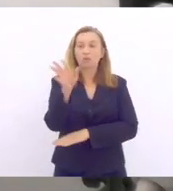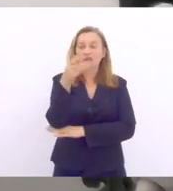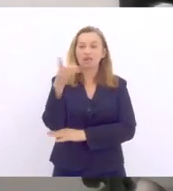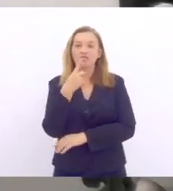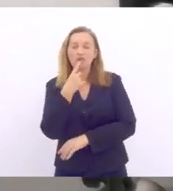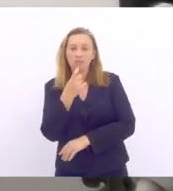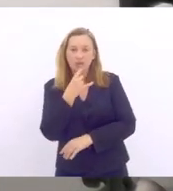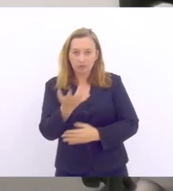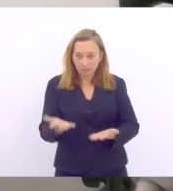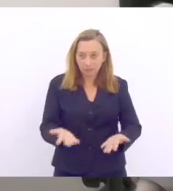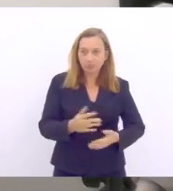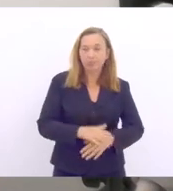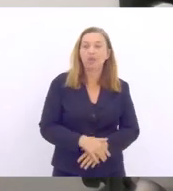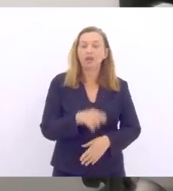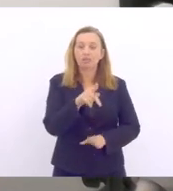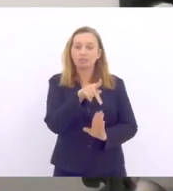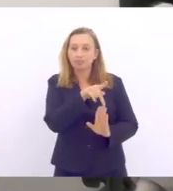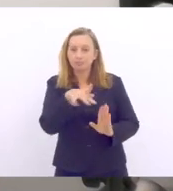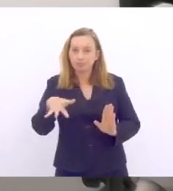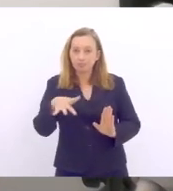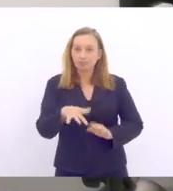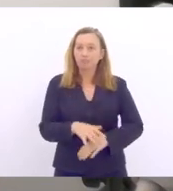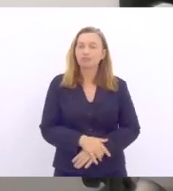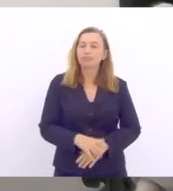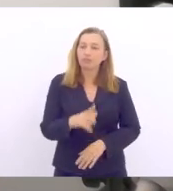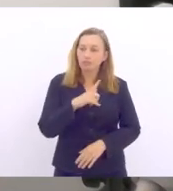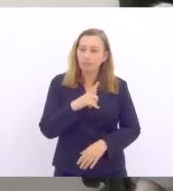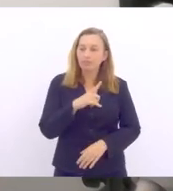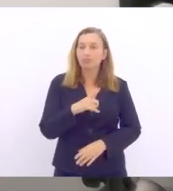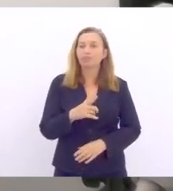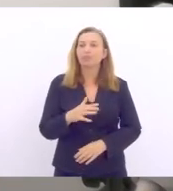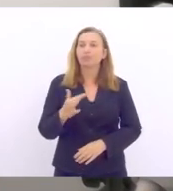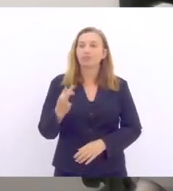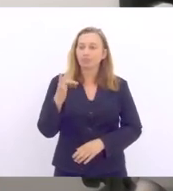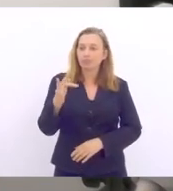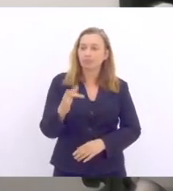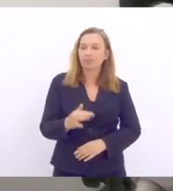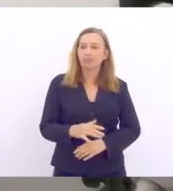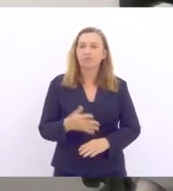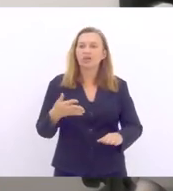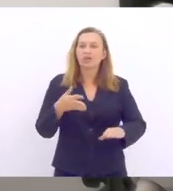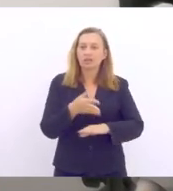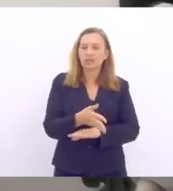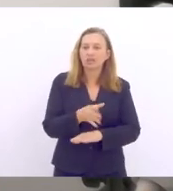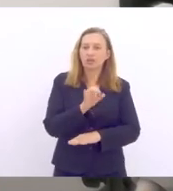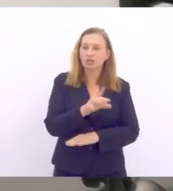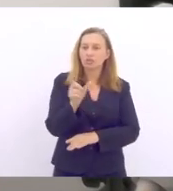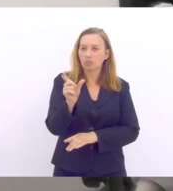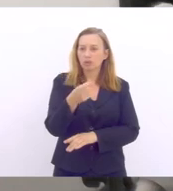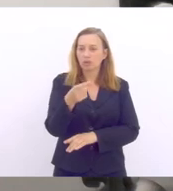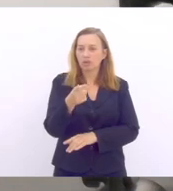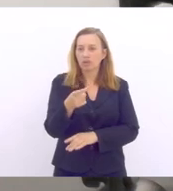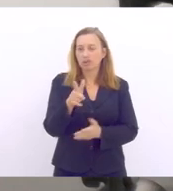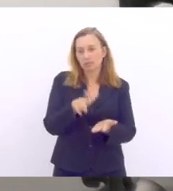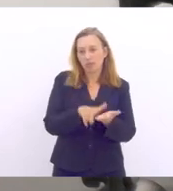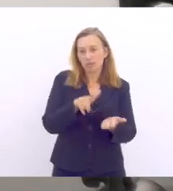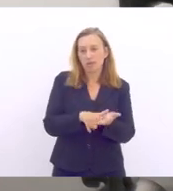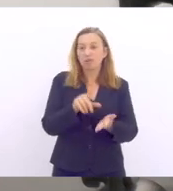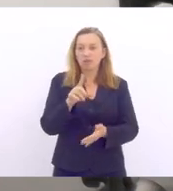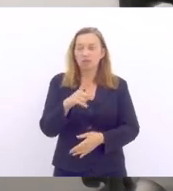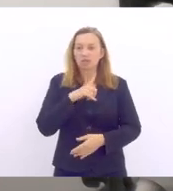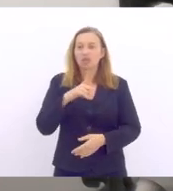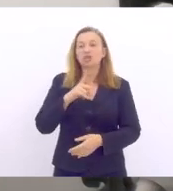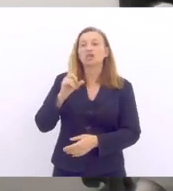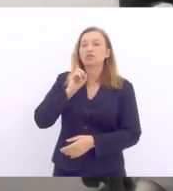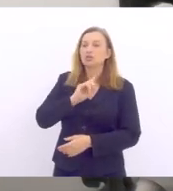Maracanã. E nesse protocolo existe a previsão de entrada somente com ingresso físico. Tanto que tem jogos do Flamengo que